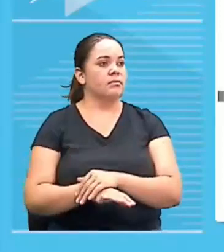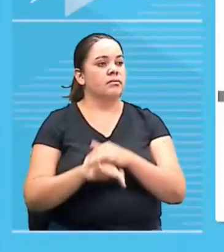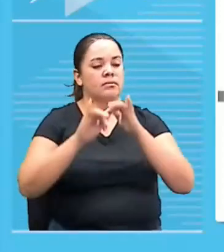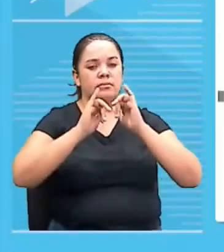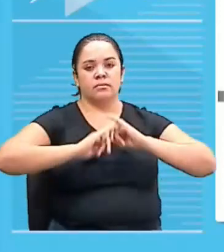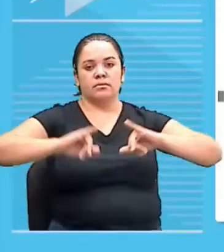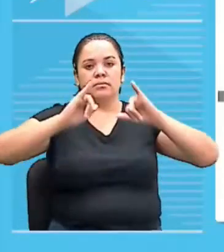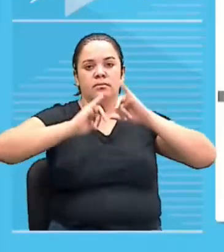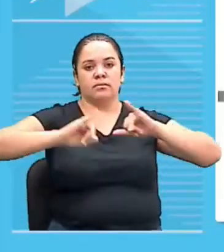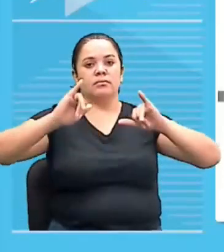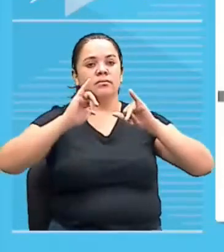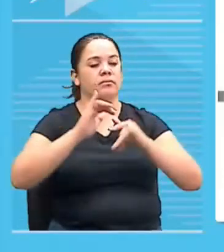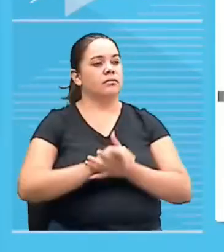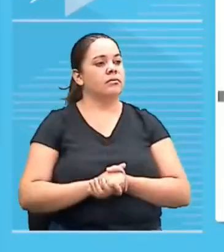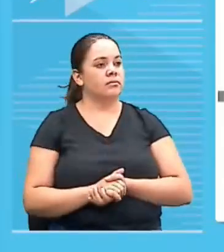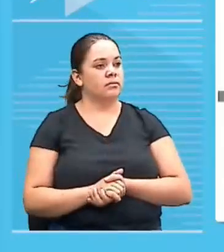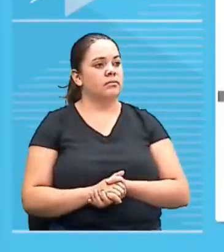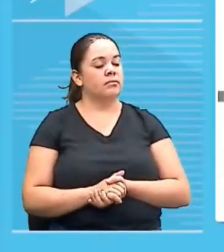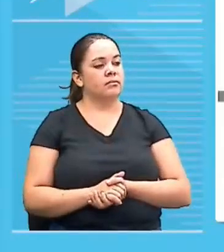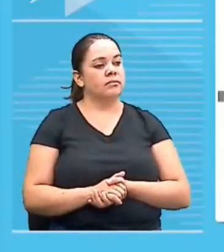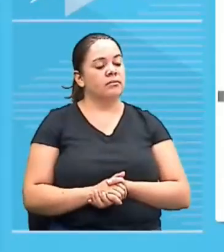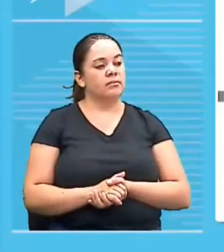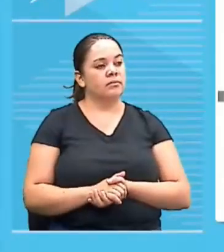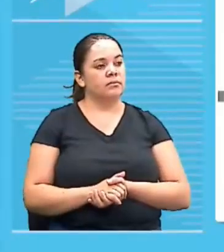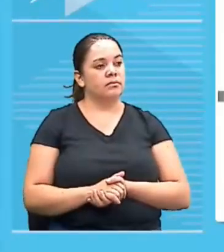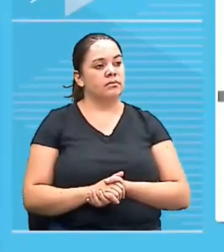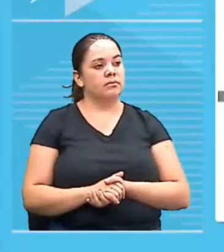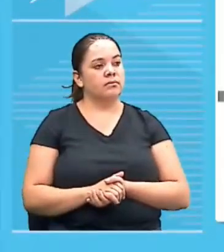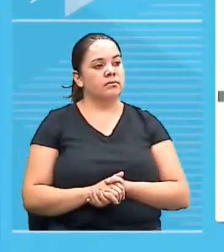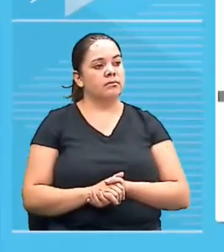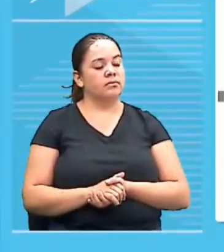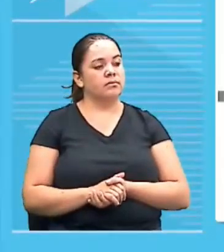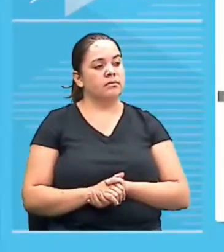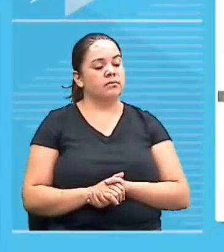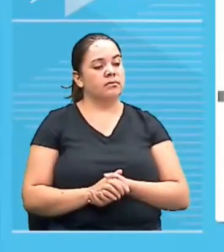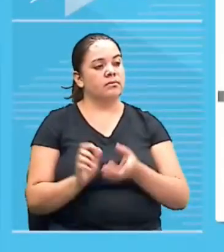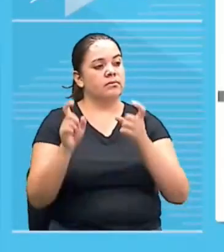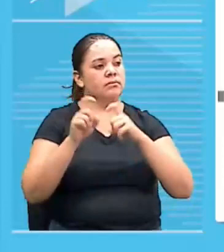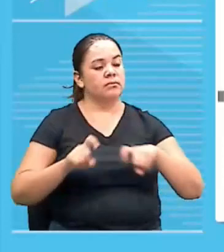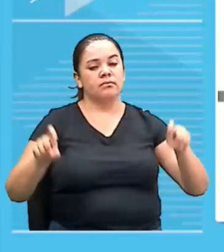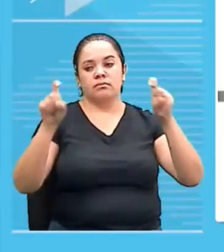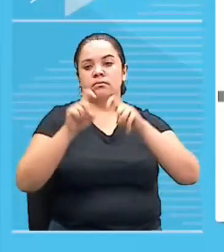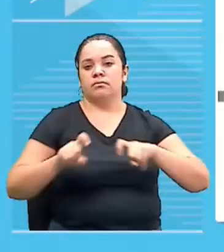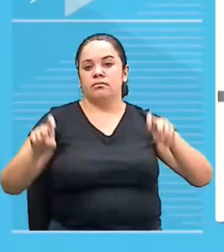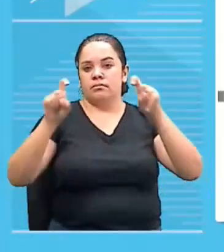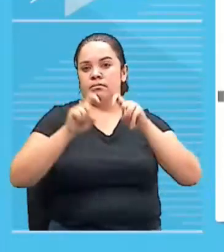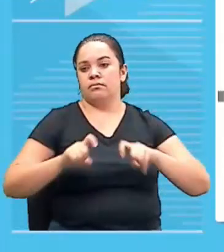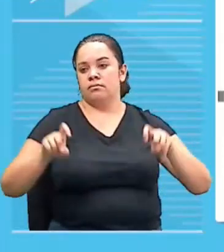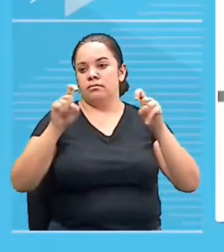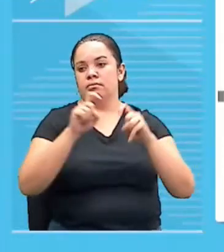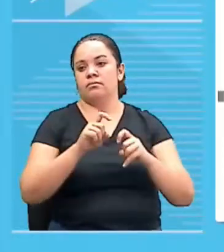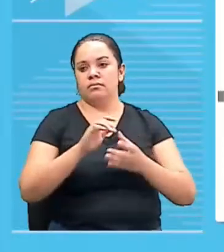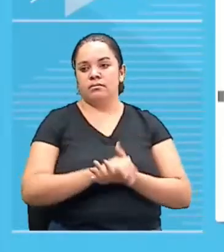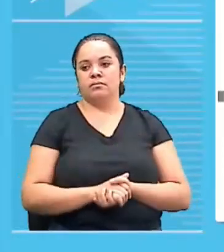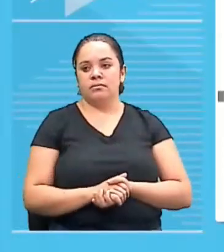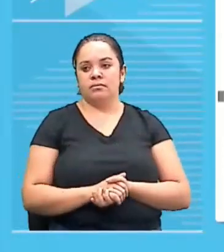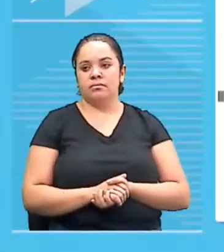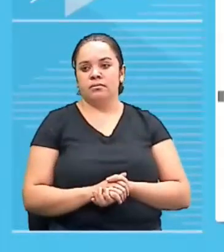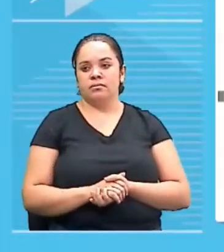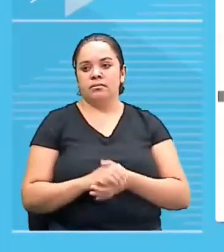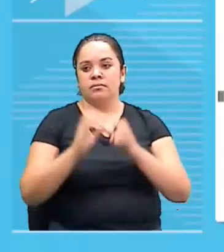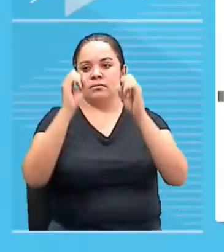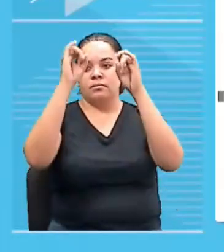dados, a parte também da computação, no caso, a parte